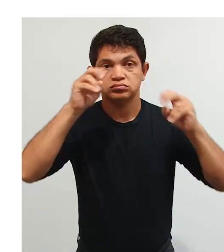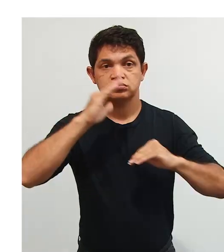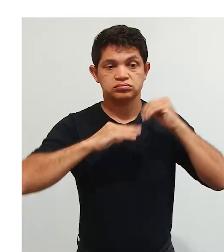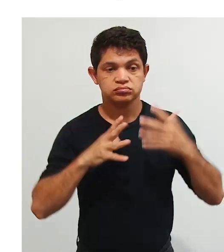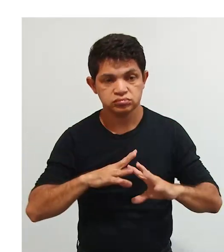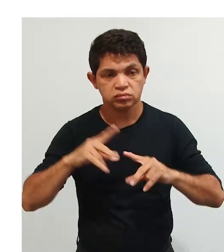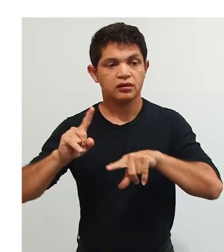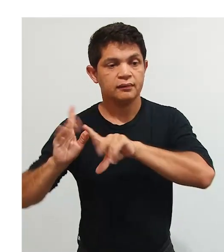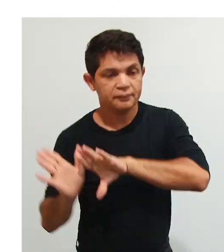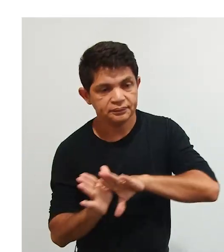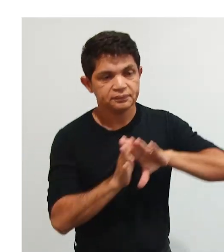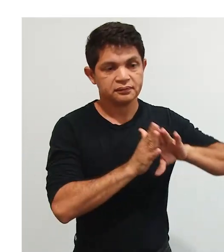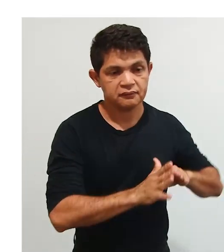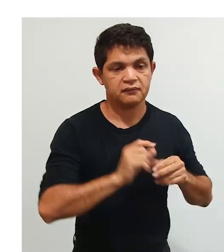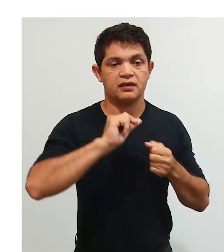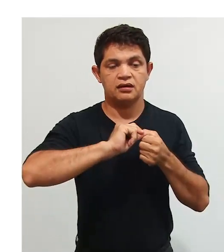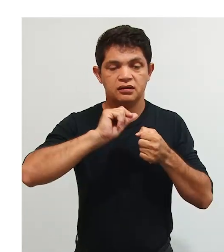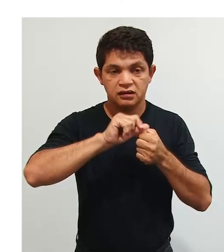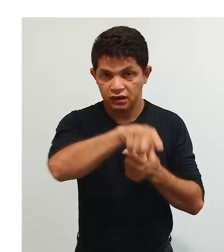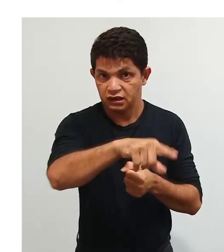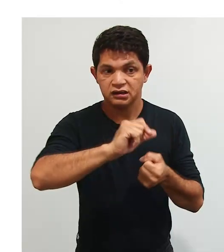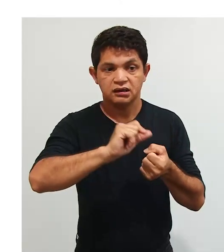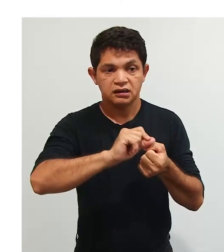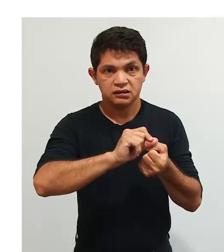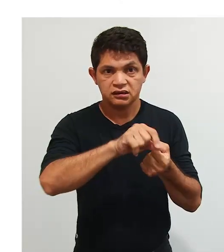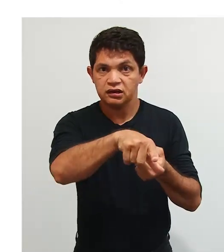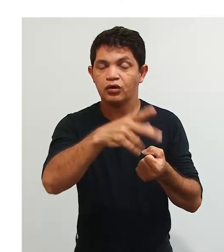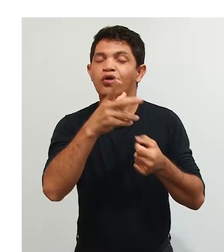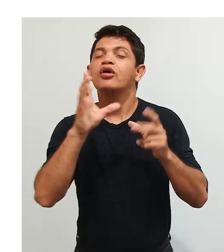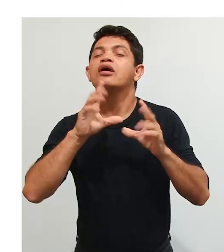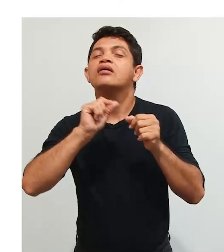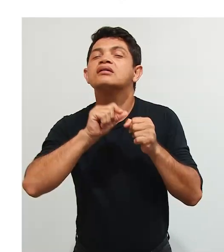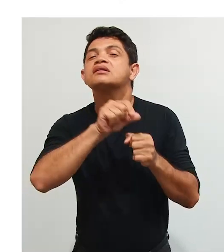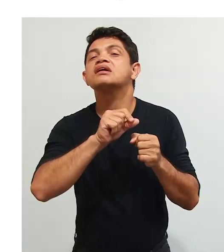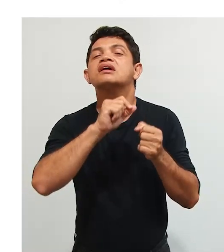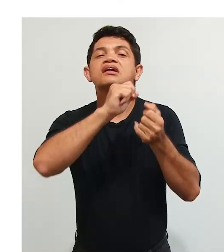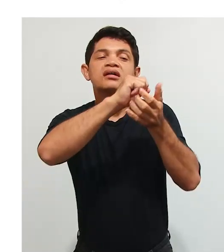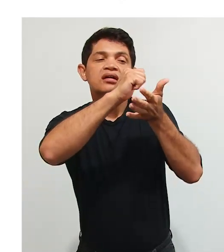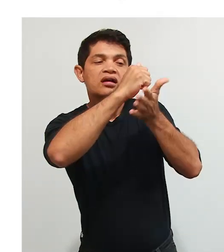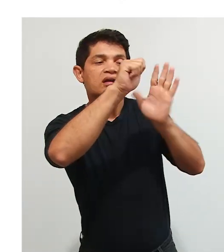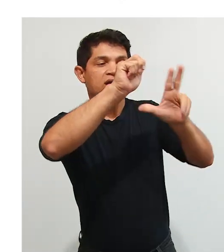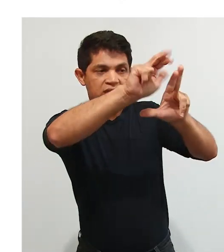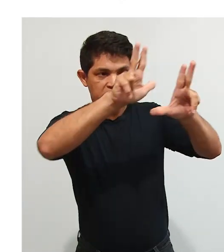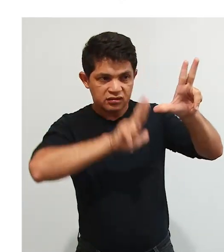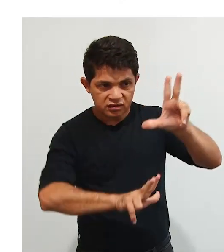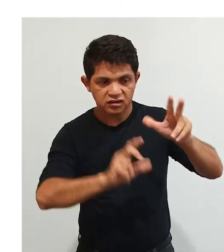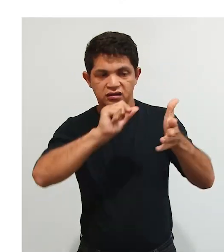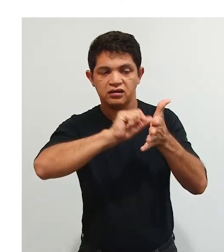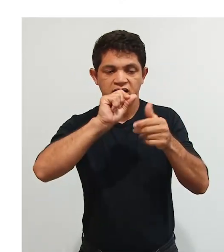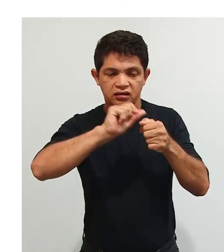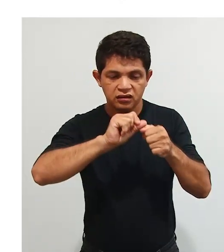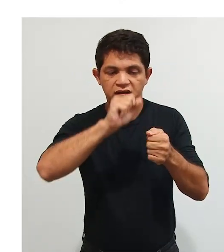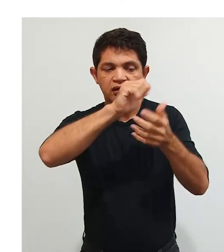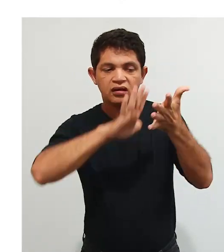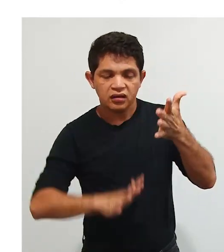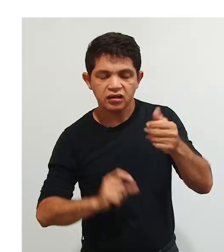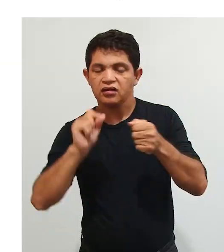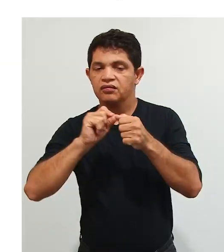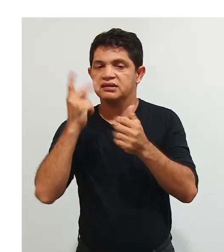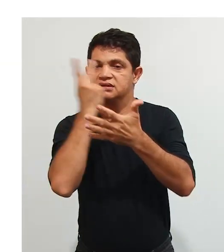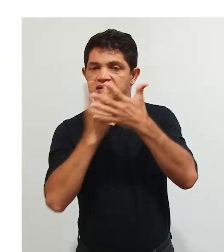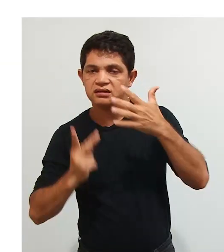um exercício para vocês fazerem. Então, vocês vão escrever um pensamento, uma